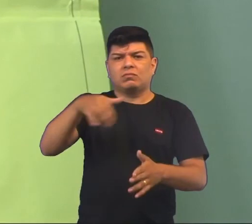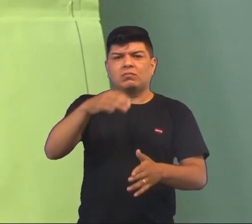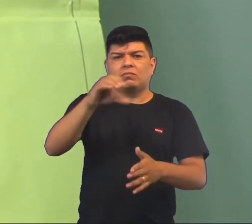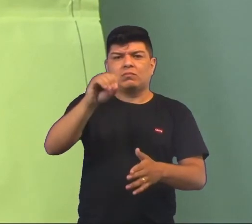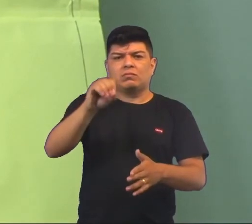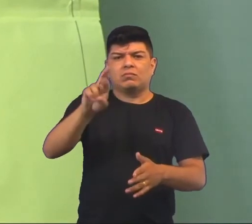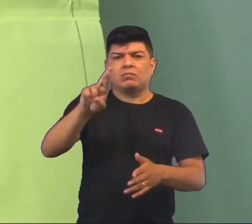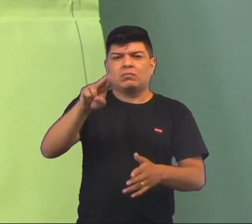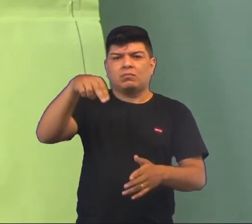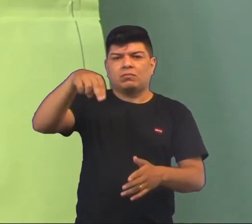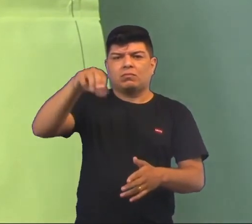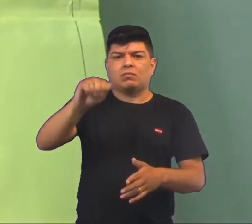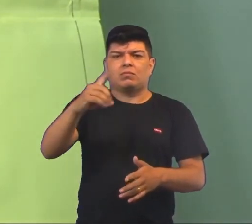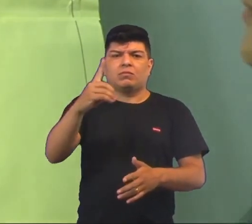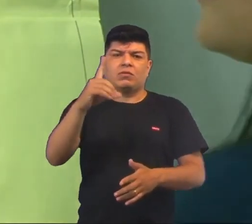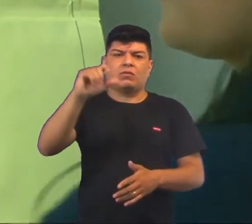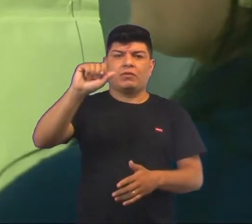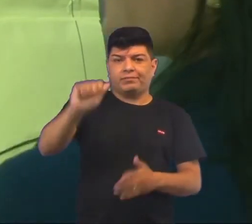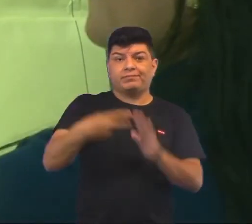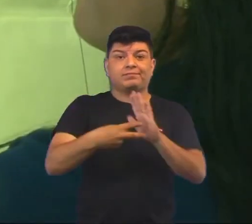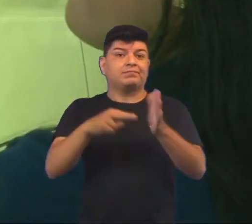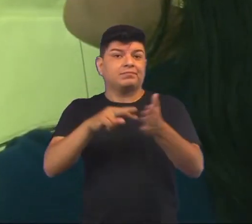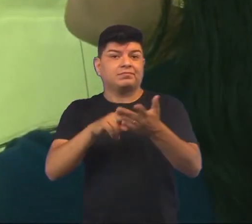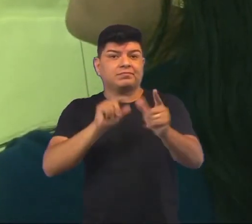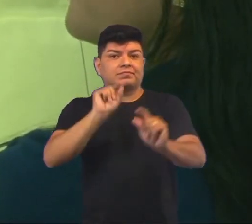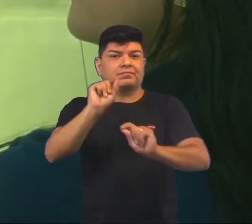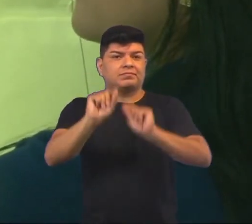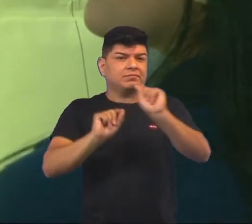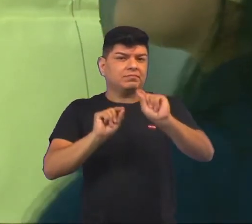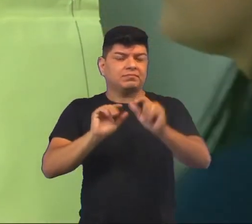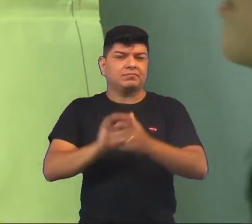notícia significa